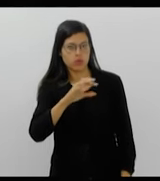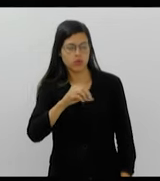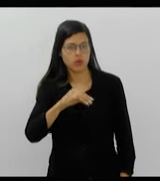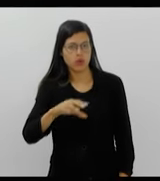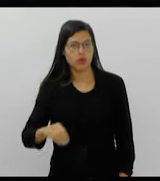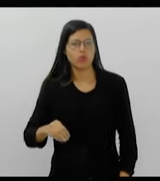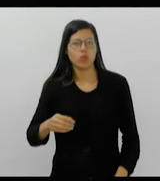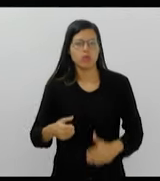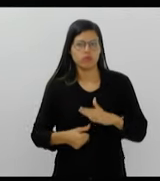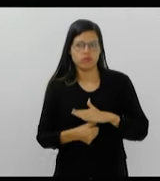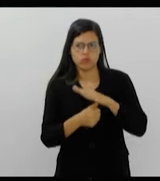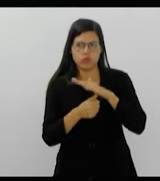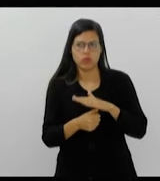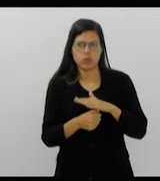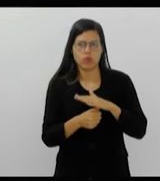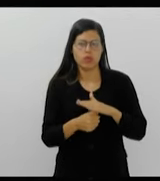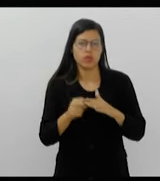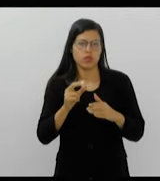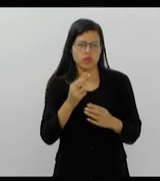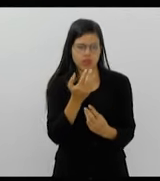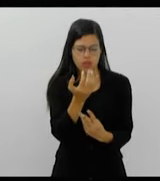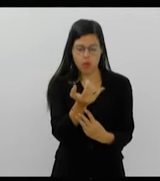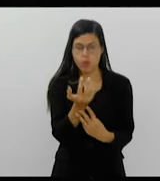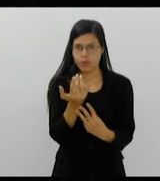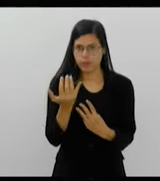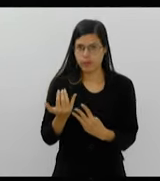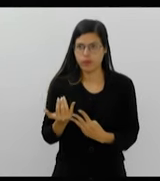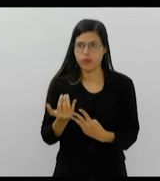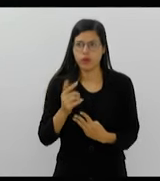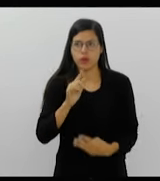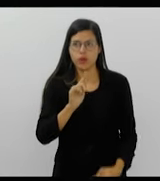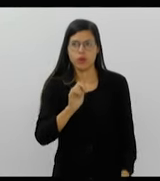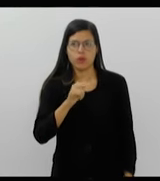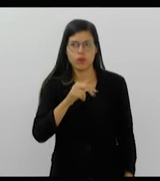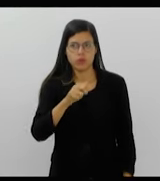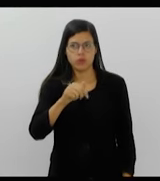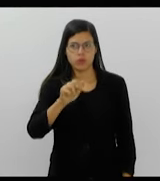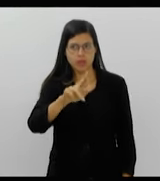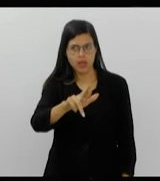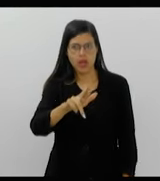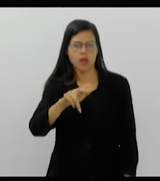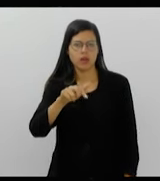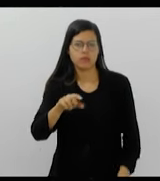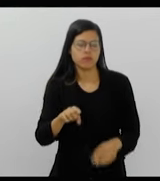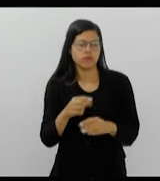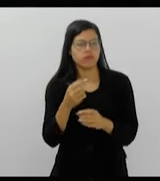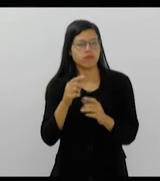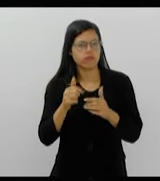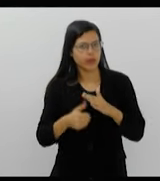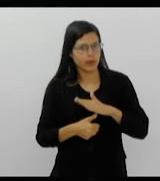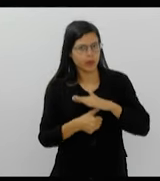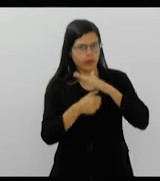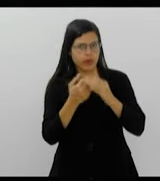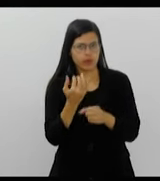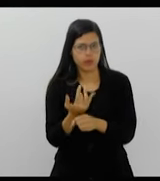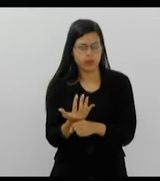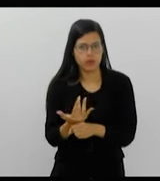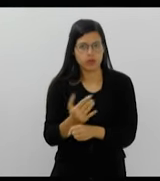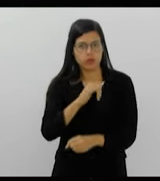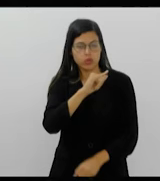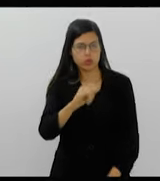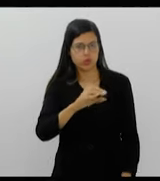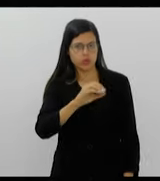que é o reitor da Universidade Federal Fluminense, Gulnara Azevedo e Silva, reitora da UERJ, José da Costa